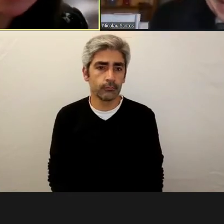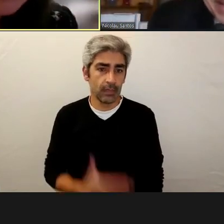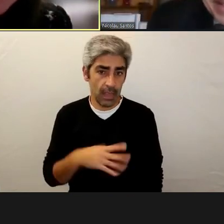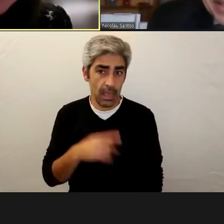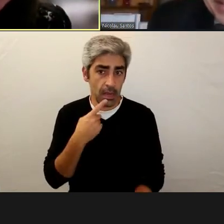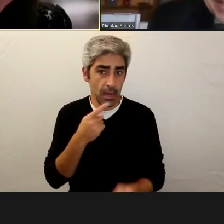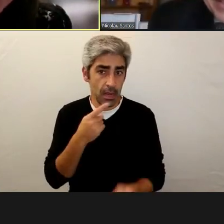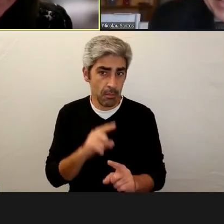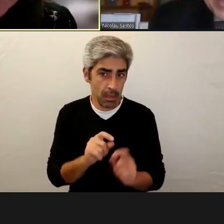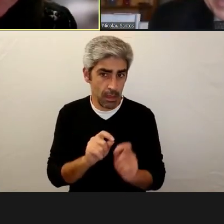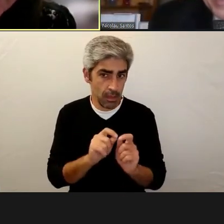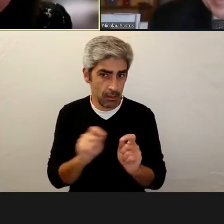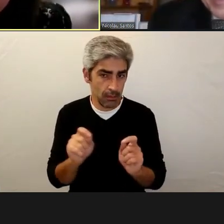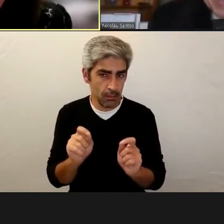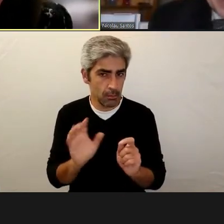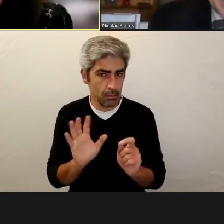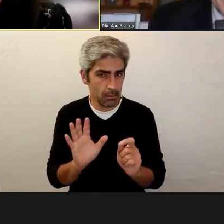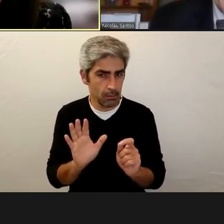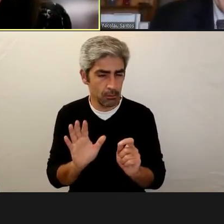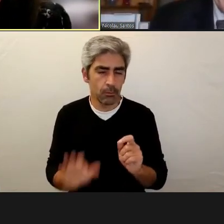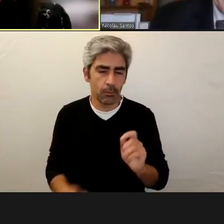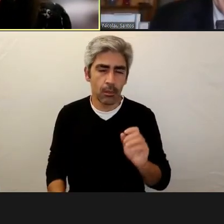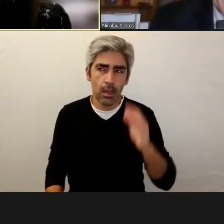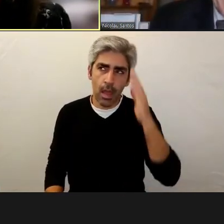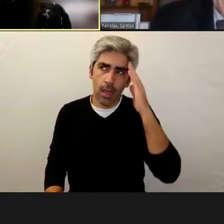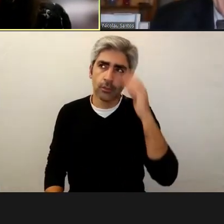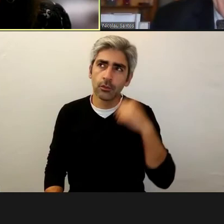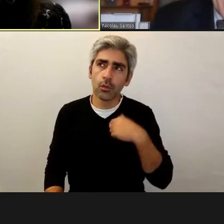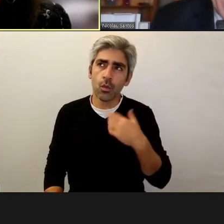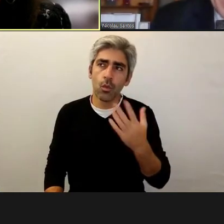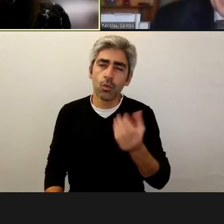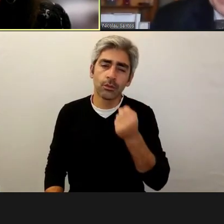Não, eu penso que consigo